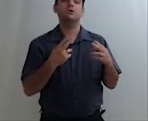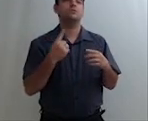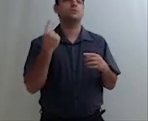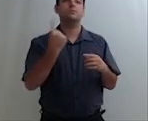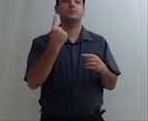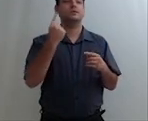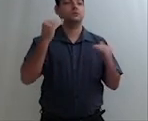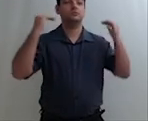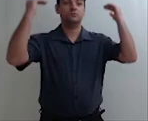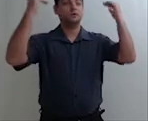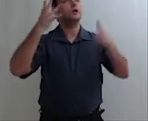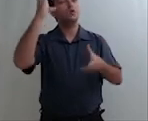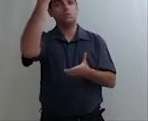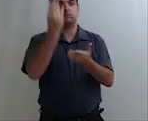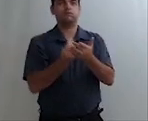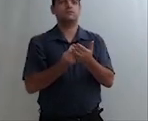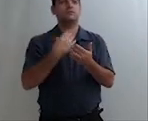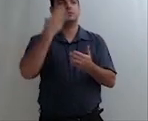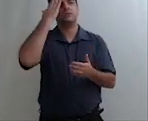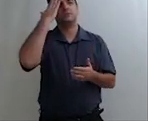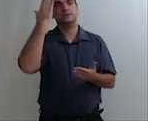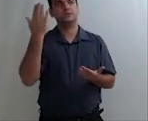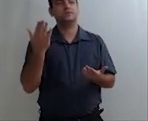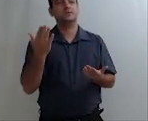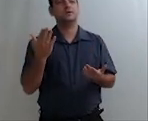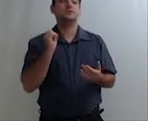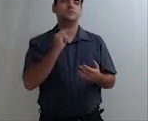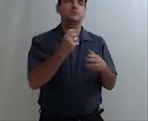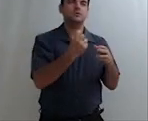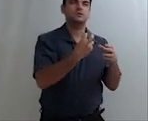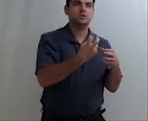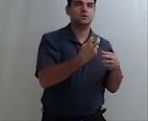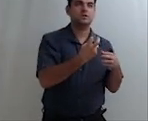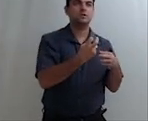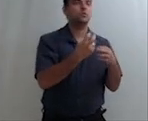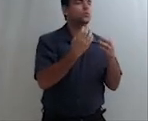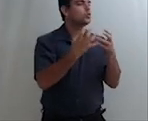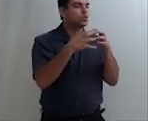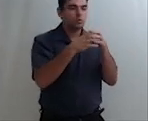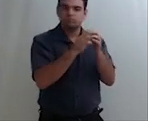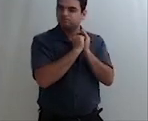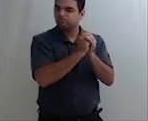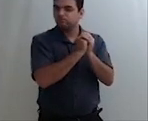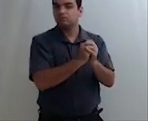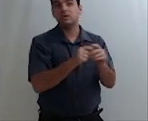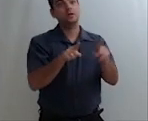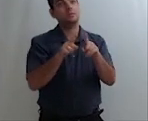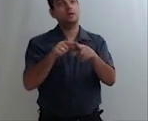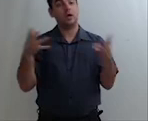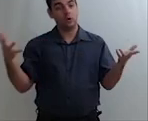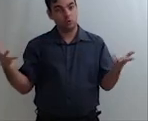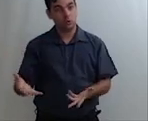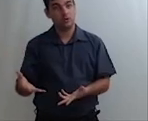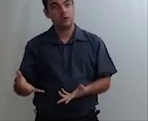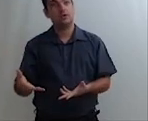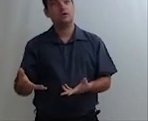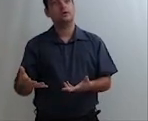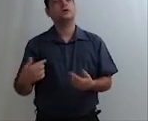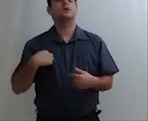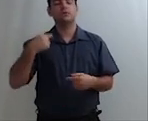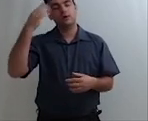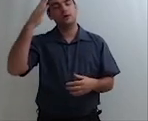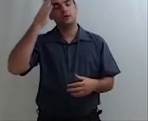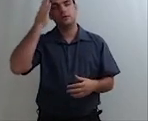somarmos a manifestação da da quinta turma que foi unânime mas a minha o meu posicionamento eu acredito do ministro nef que também